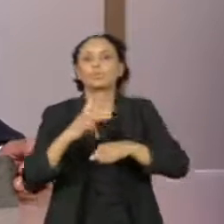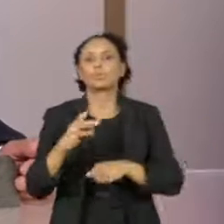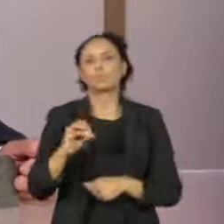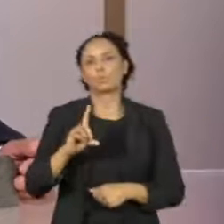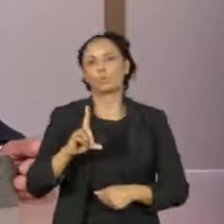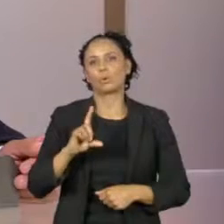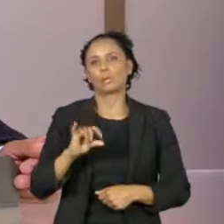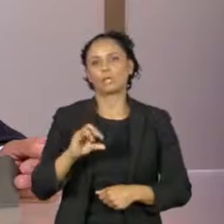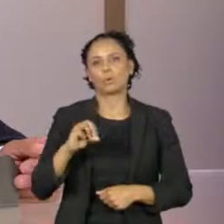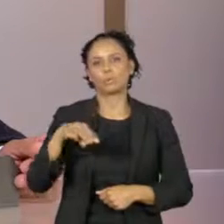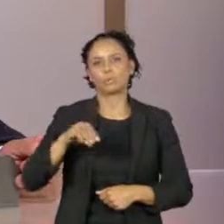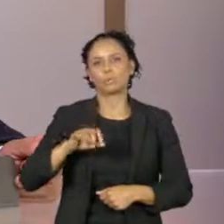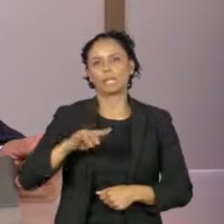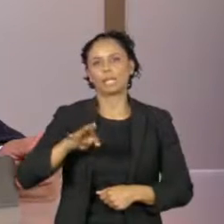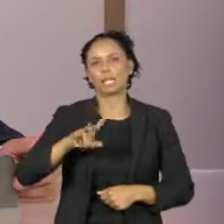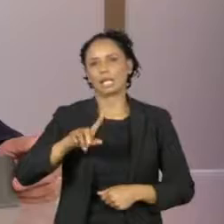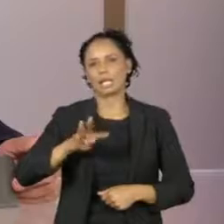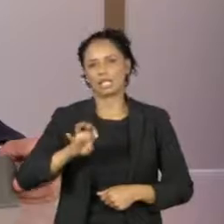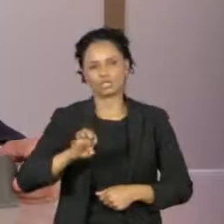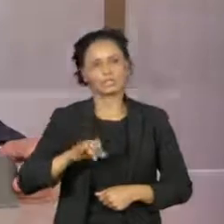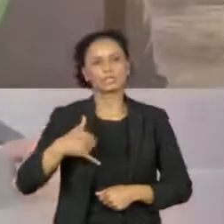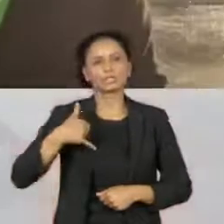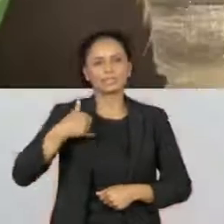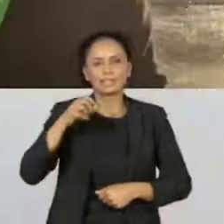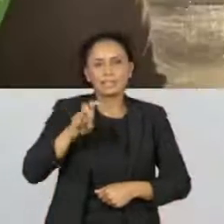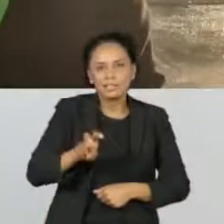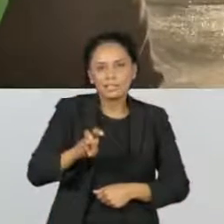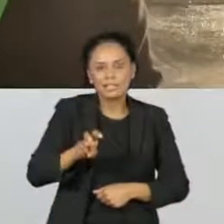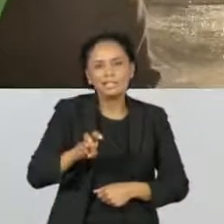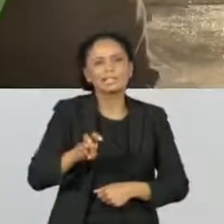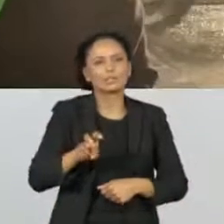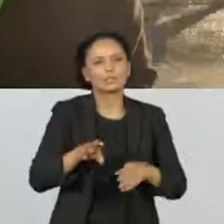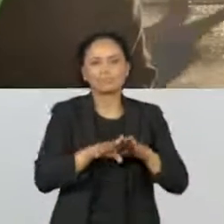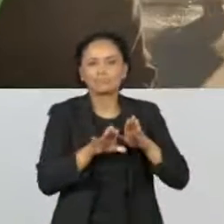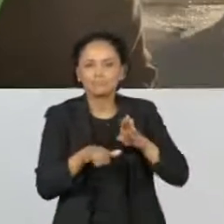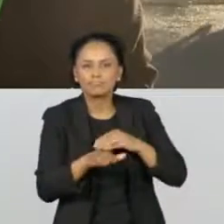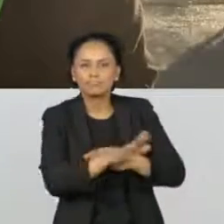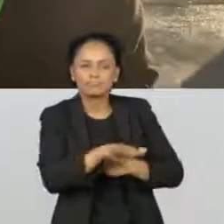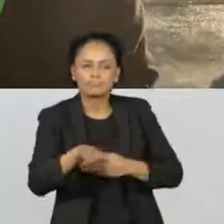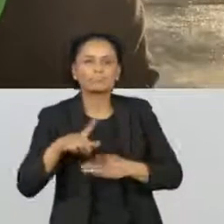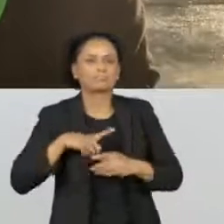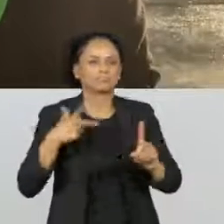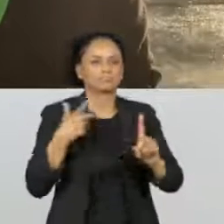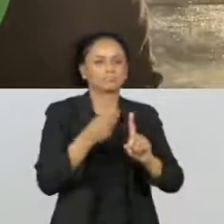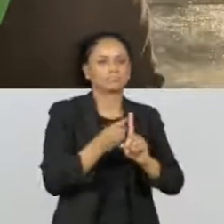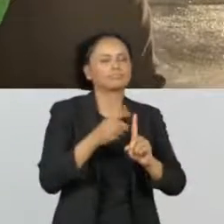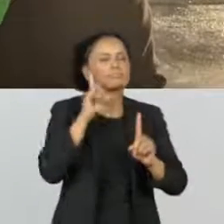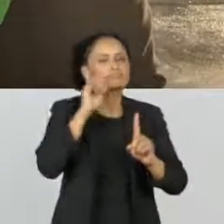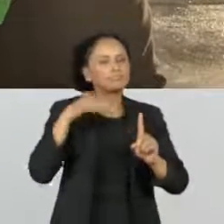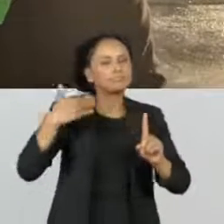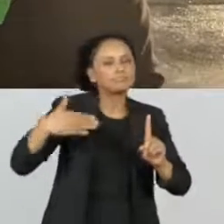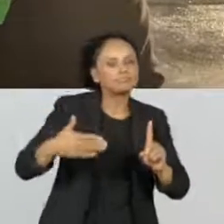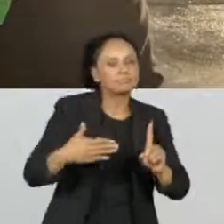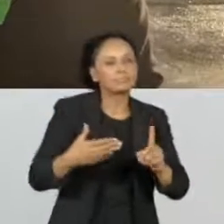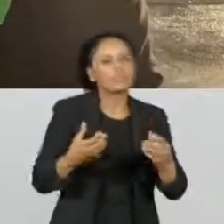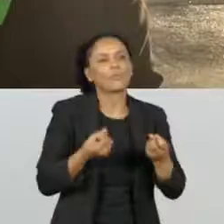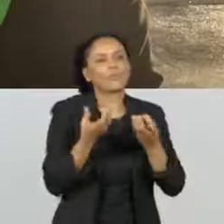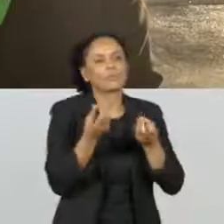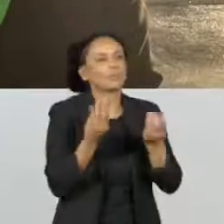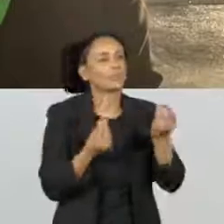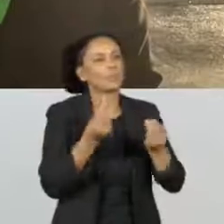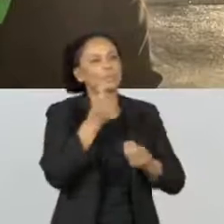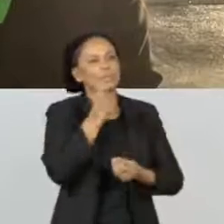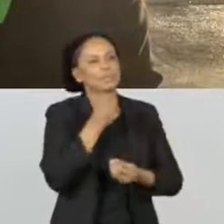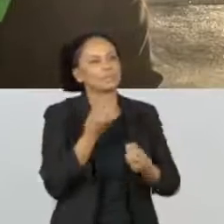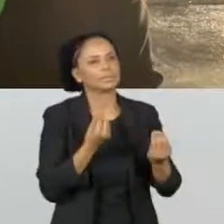crianças menores de 5 anos estão com a proteção em dia. Quem tem as informações ao vivo para a gente agora é a Aline Porcina. Aline.